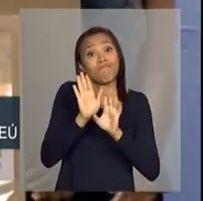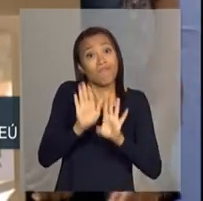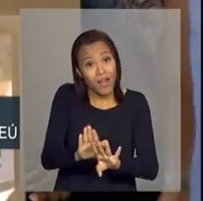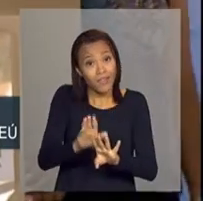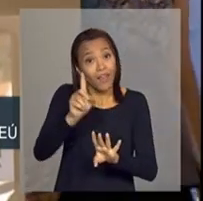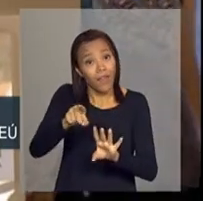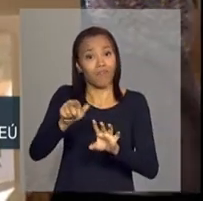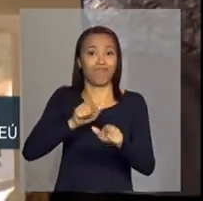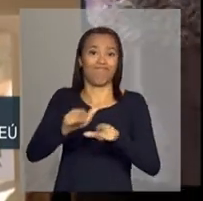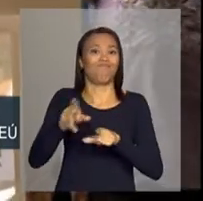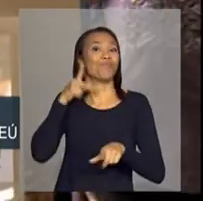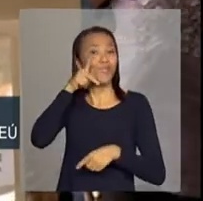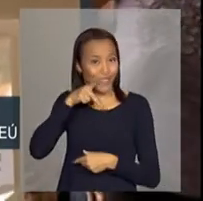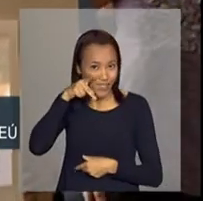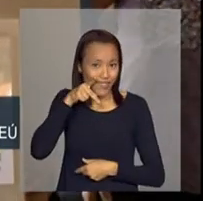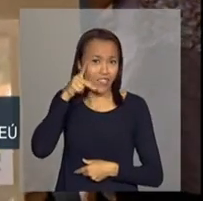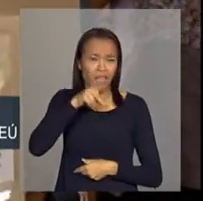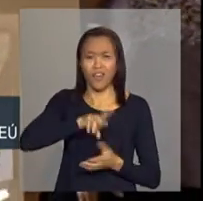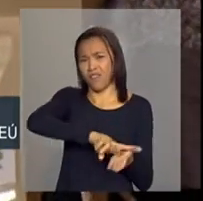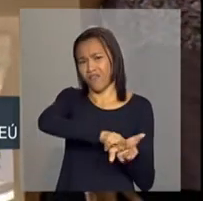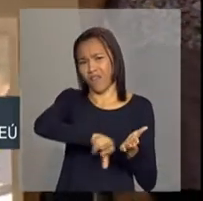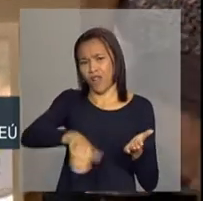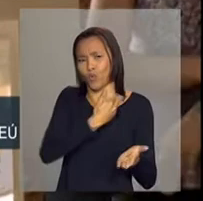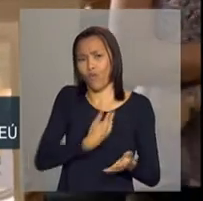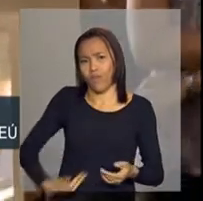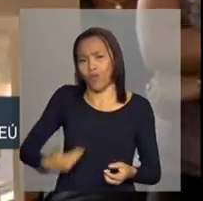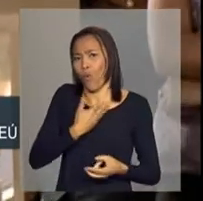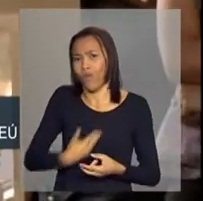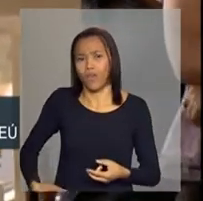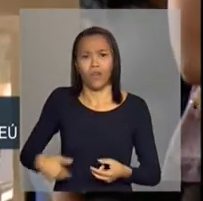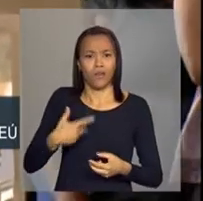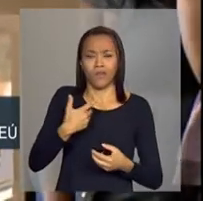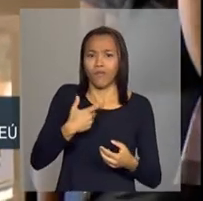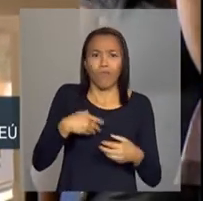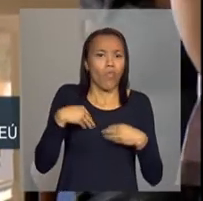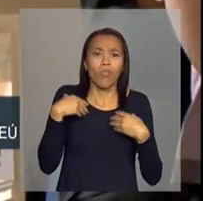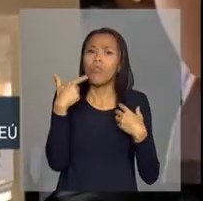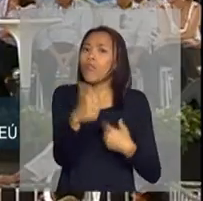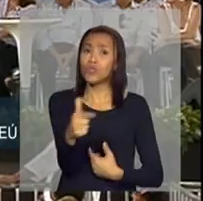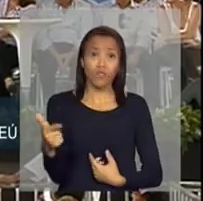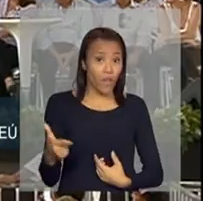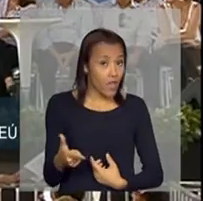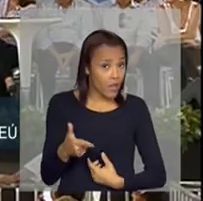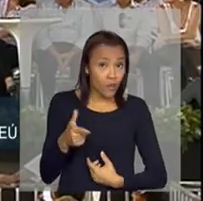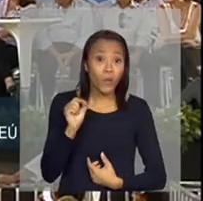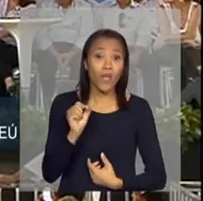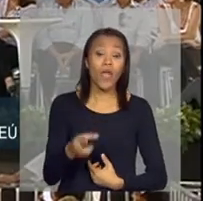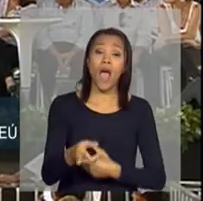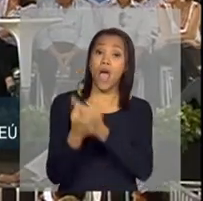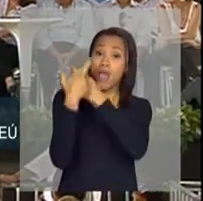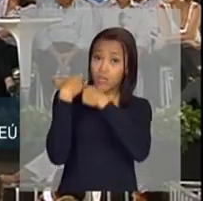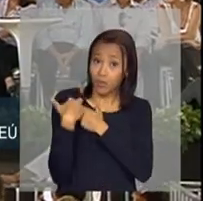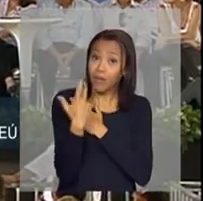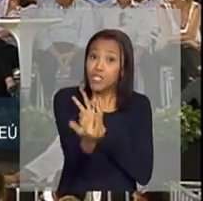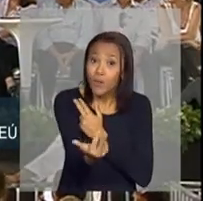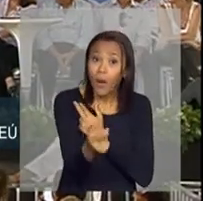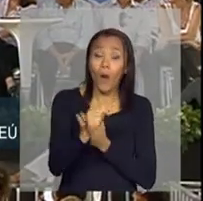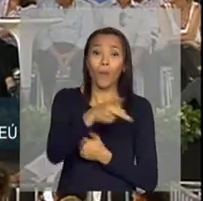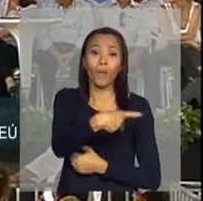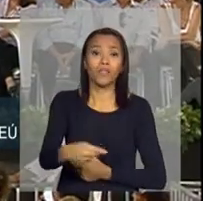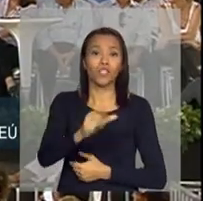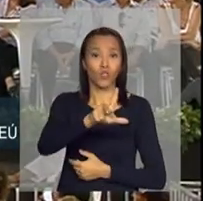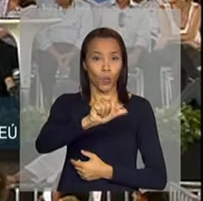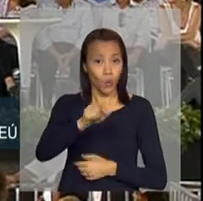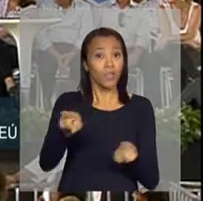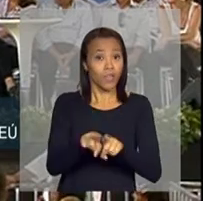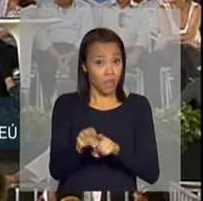E muitos governos que passaram nesse país não tiveram a responsabilidade que o presidente Lula e que a senhora está tendo com esse